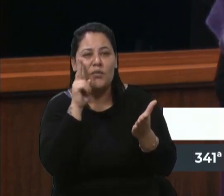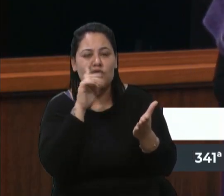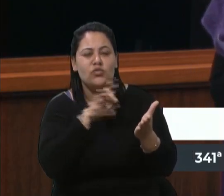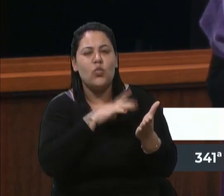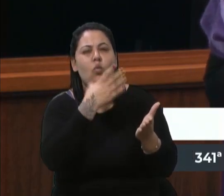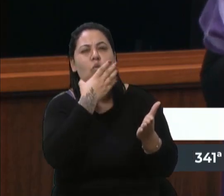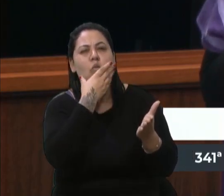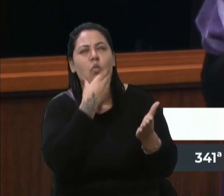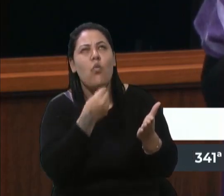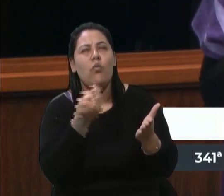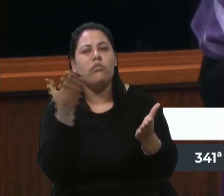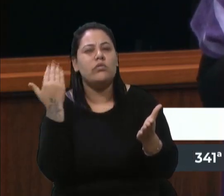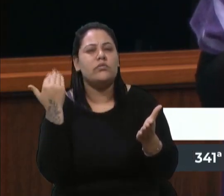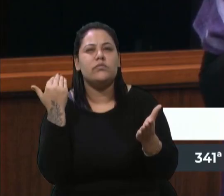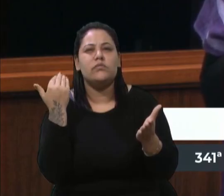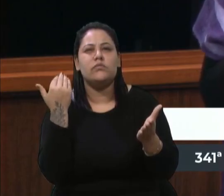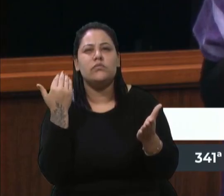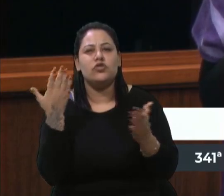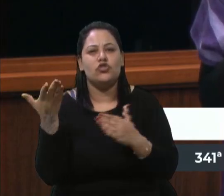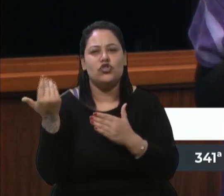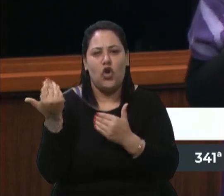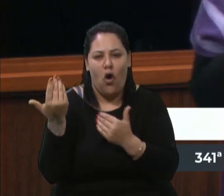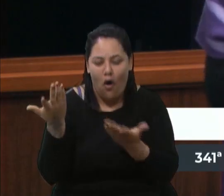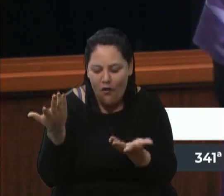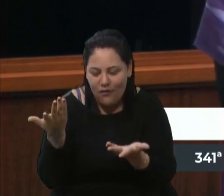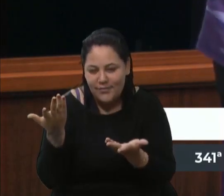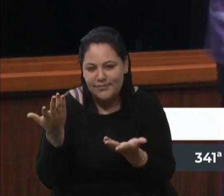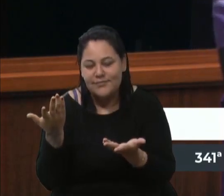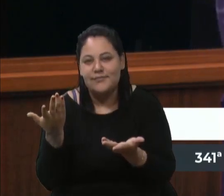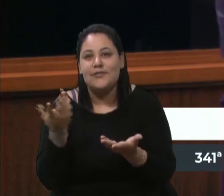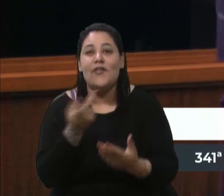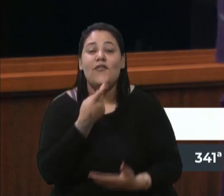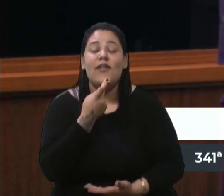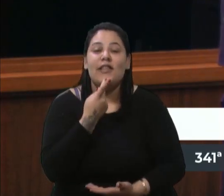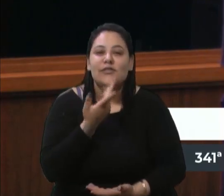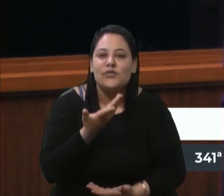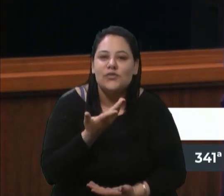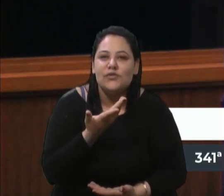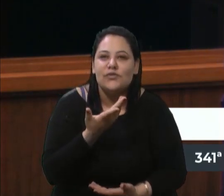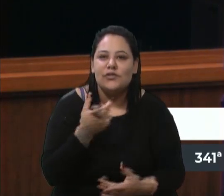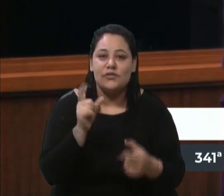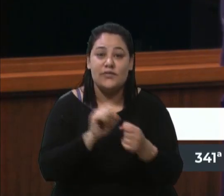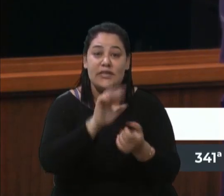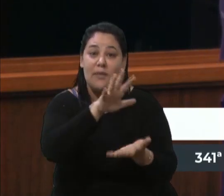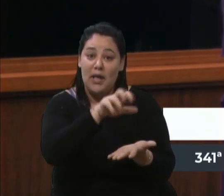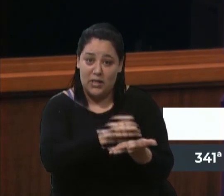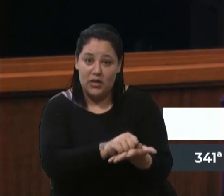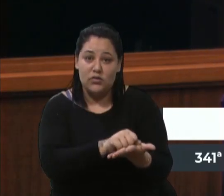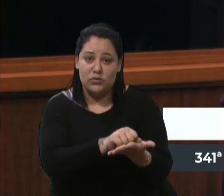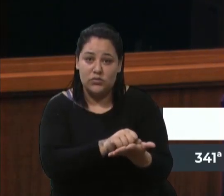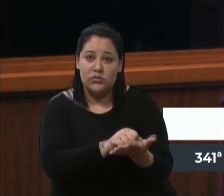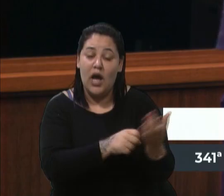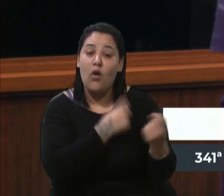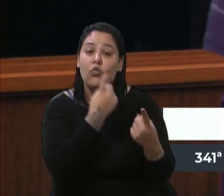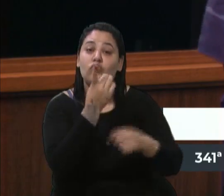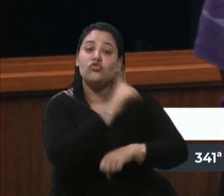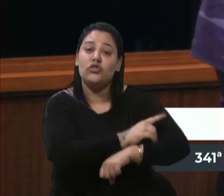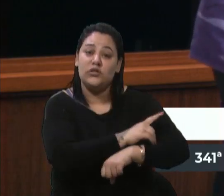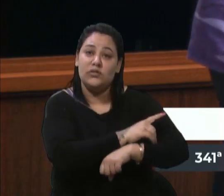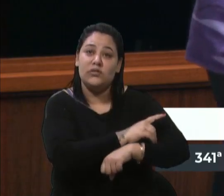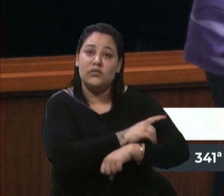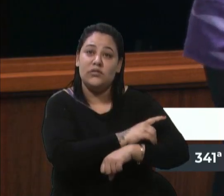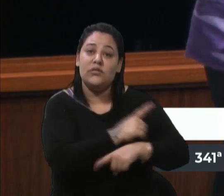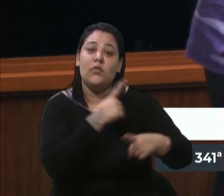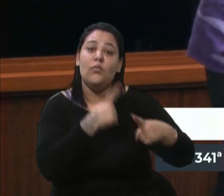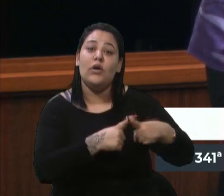rapaz, um jovem senhor, dizendo que havia se matriculado alguns dias, inclusive porque